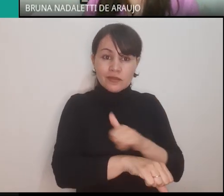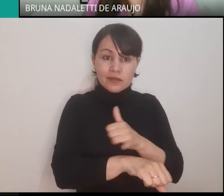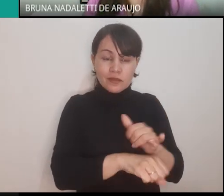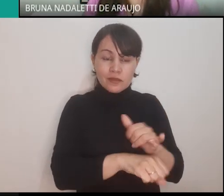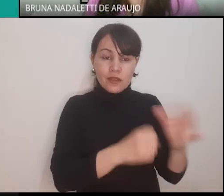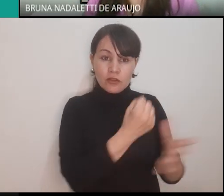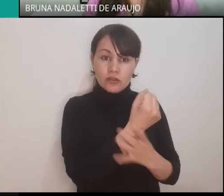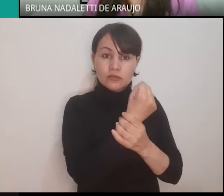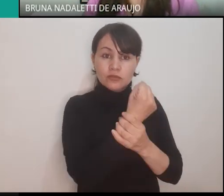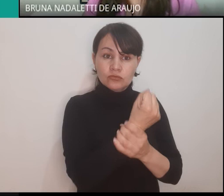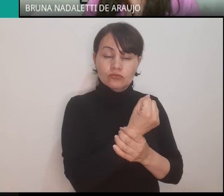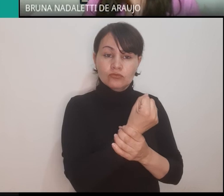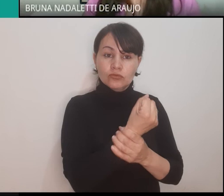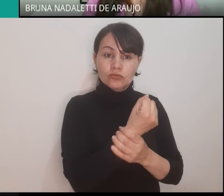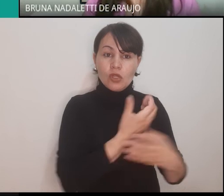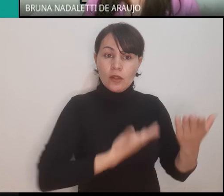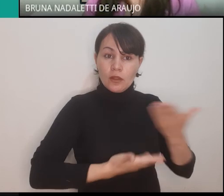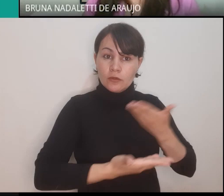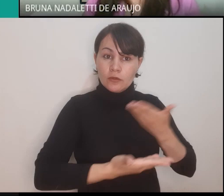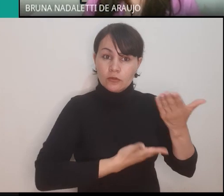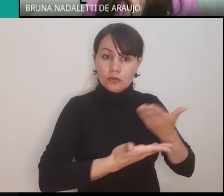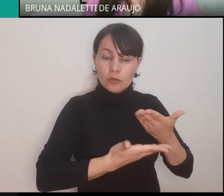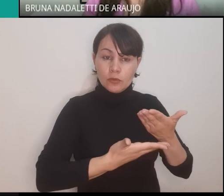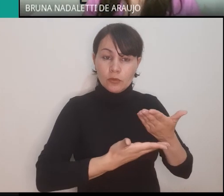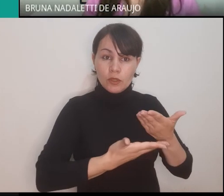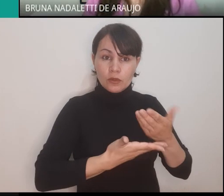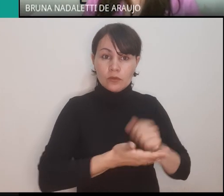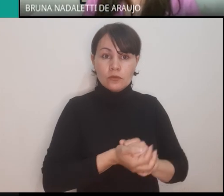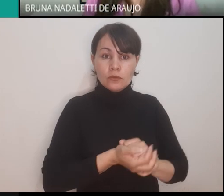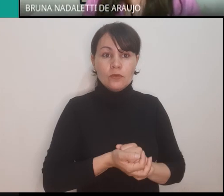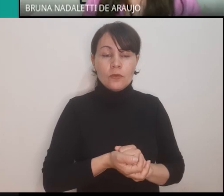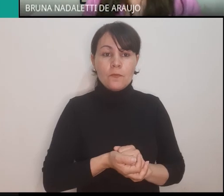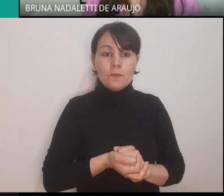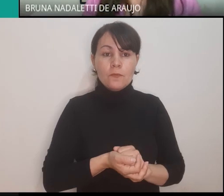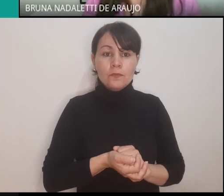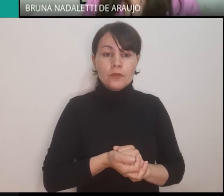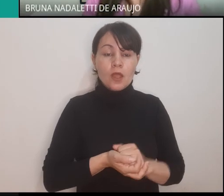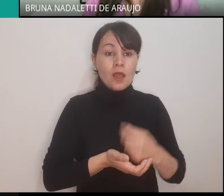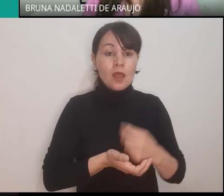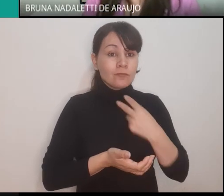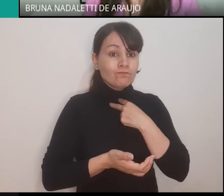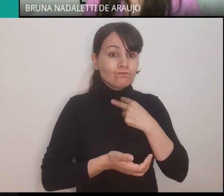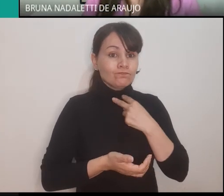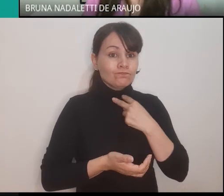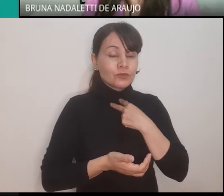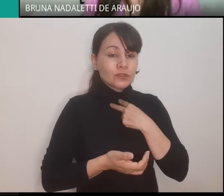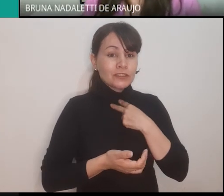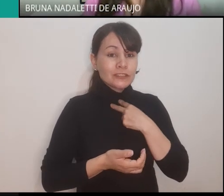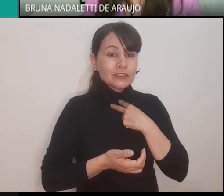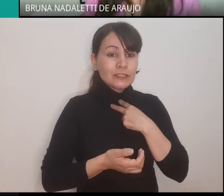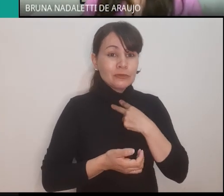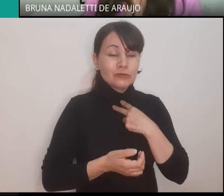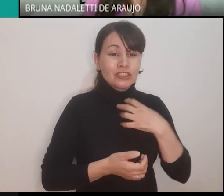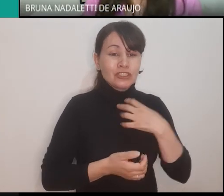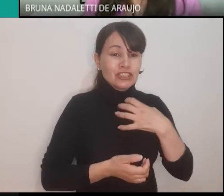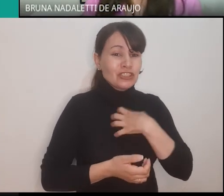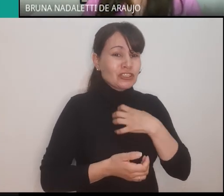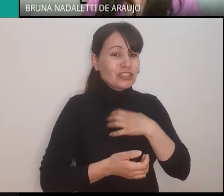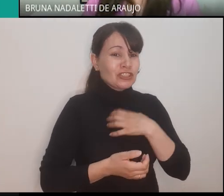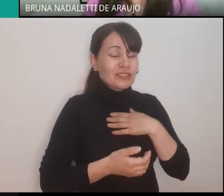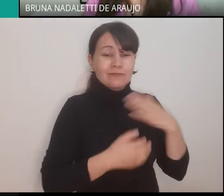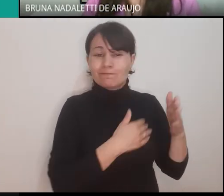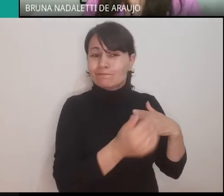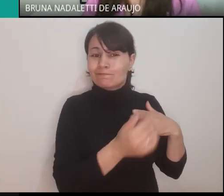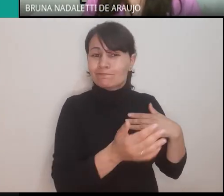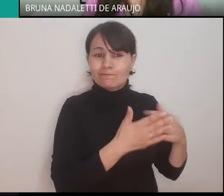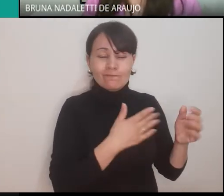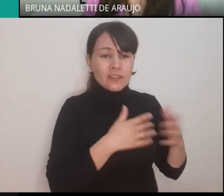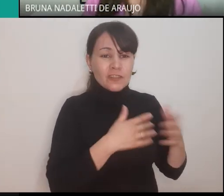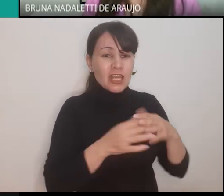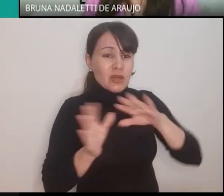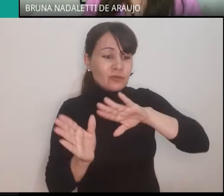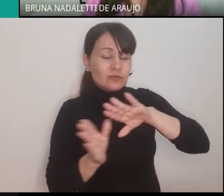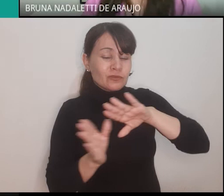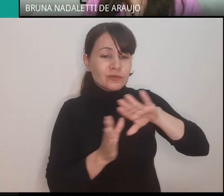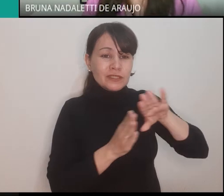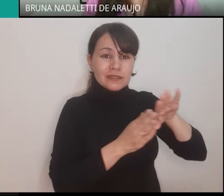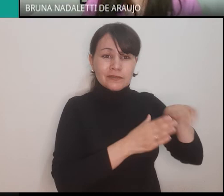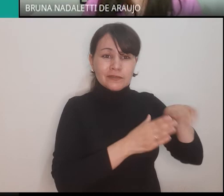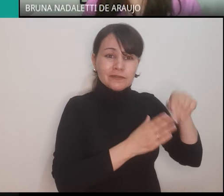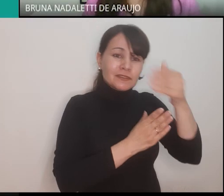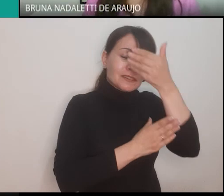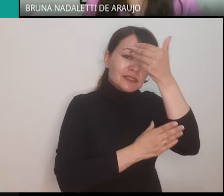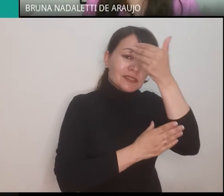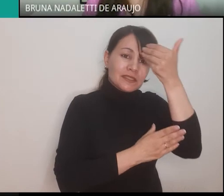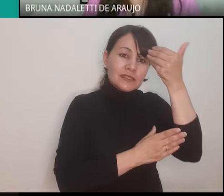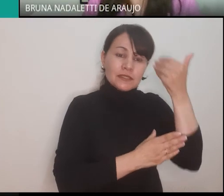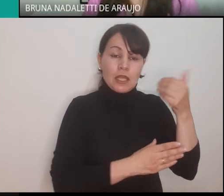seguras de atendimento, nós não podemos, de maneira alguma, deixar de mencionar